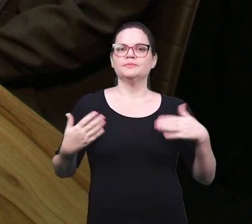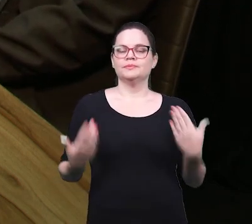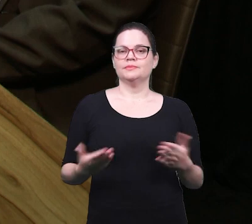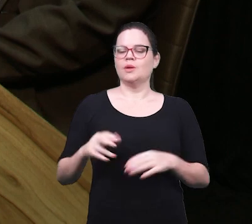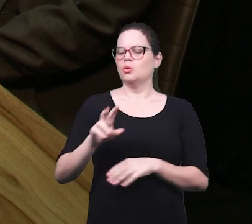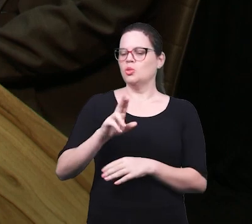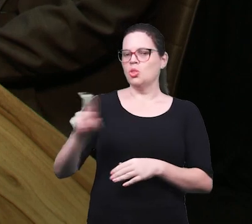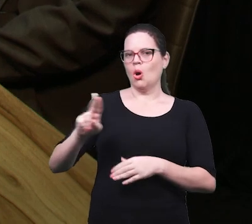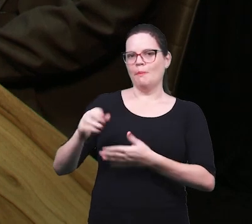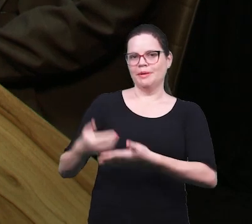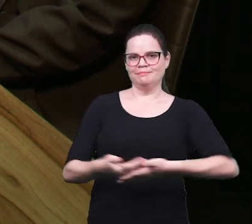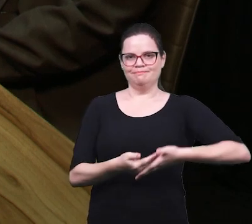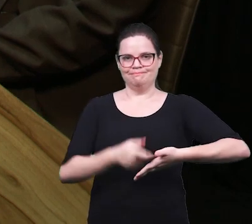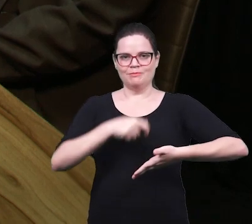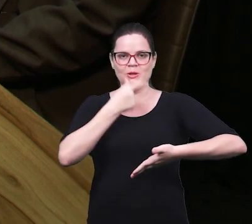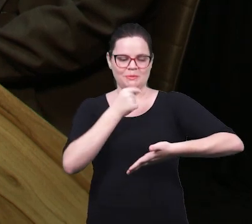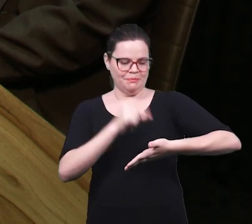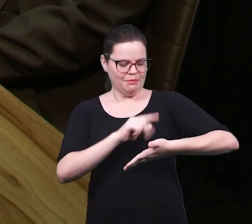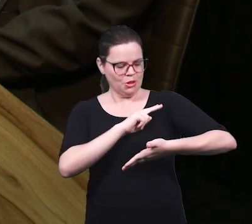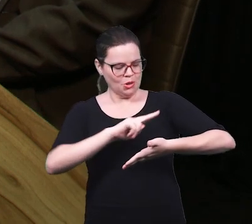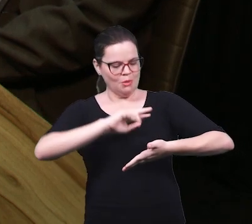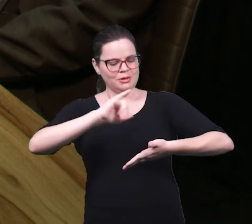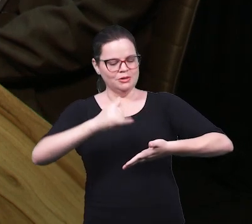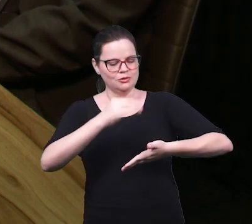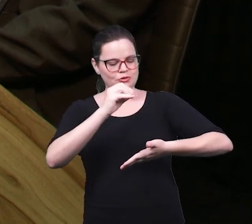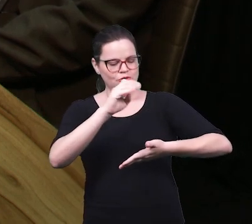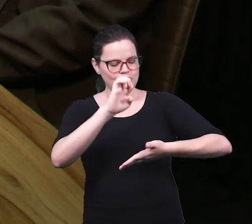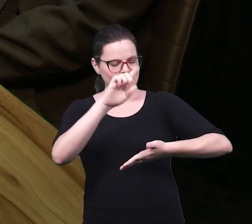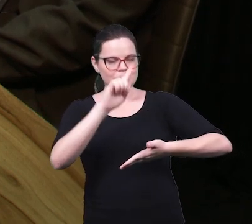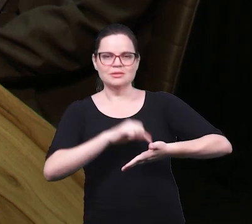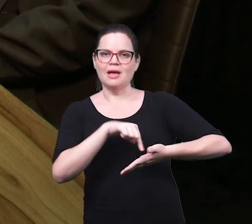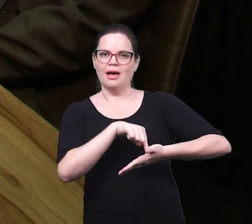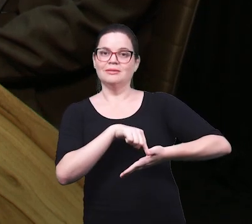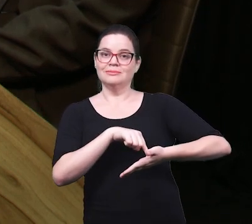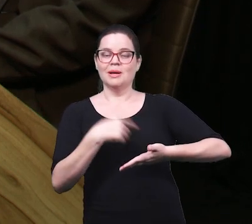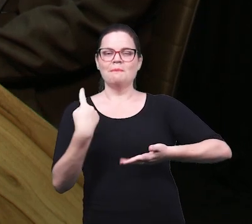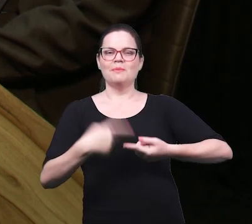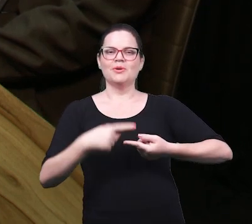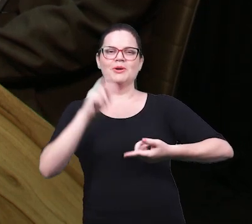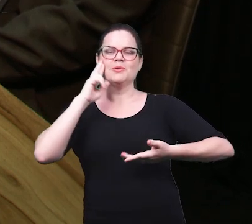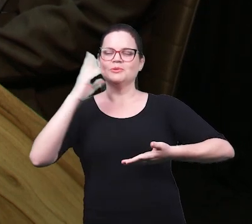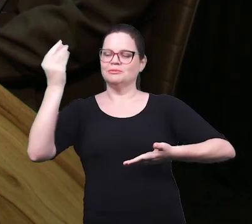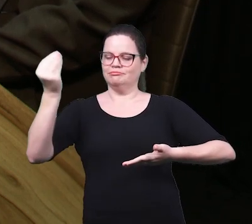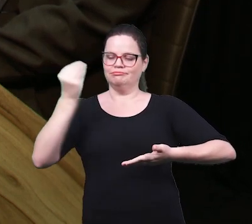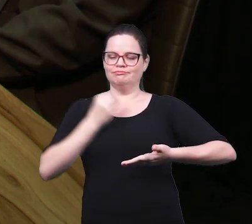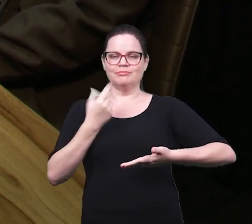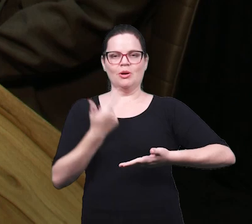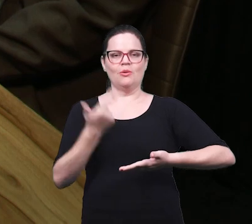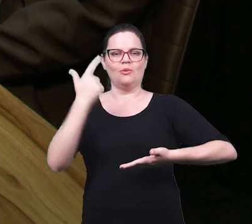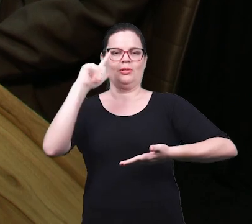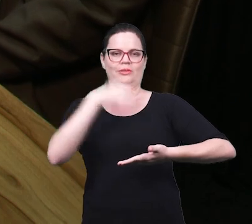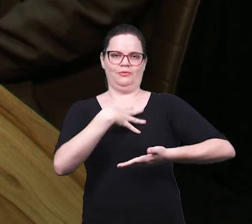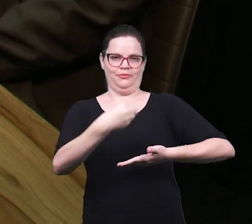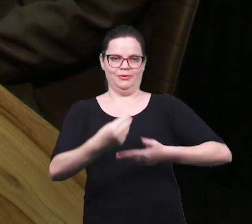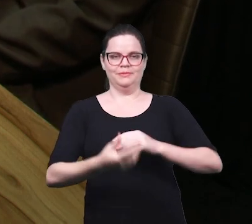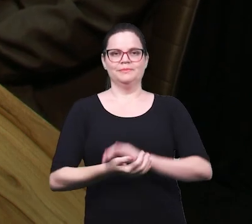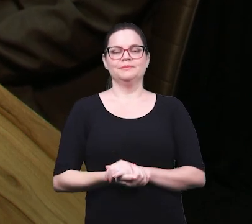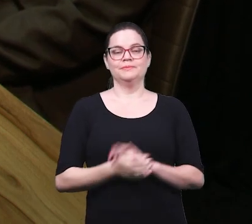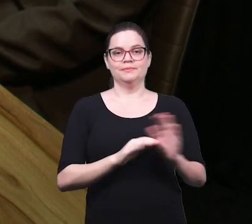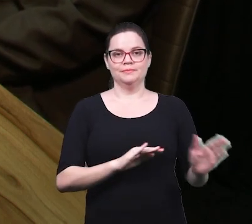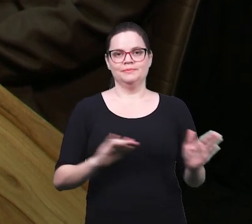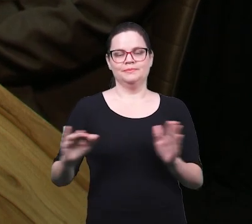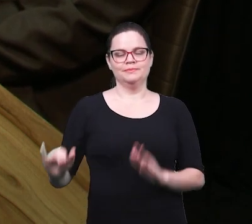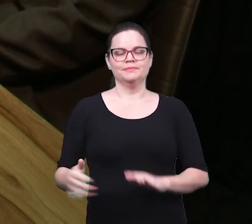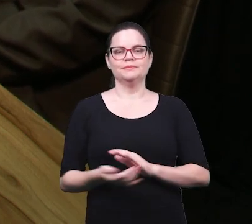24. E chamou o seu nome José, dizendo: O Senhor me acrescente outro filho.